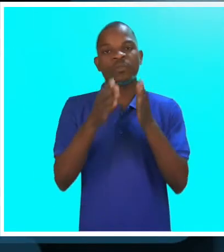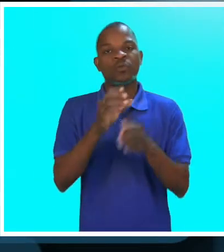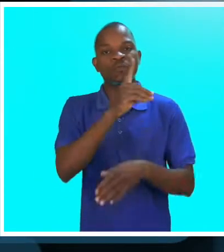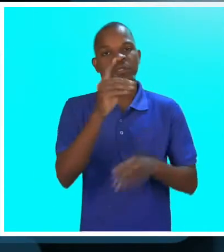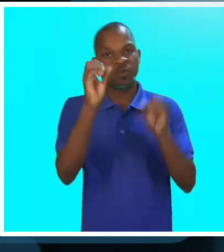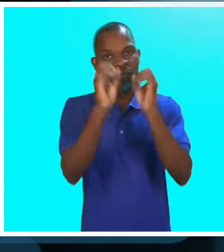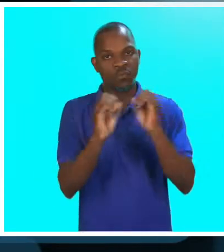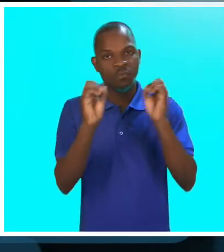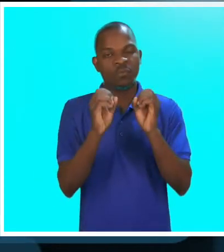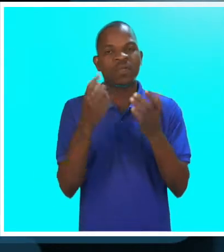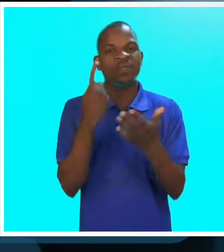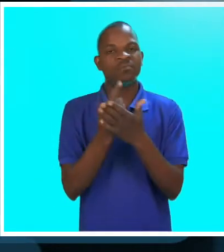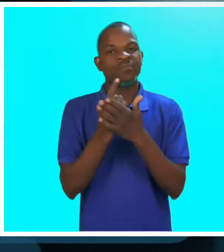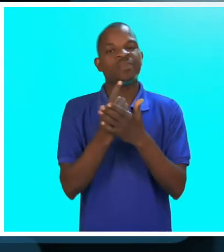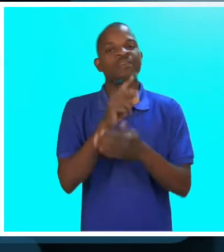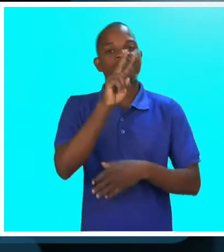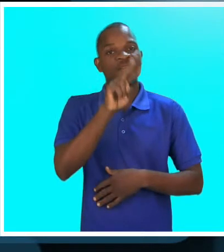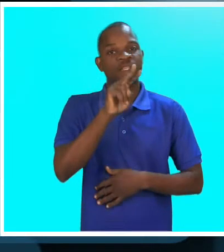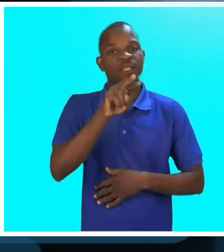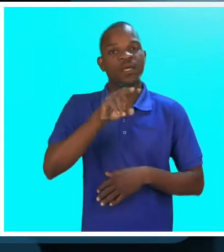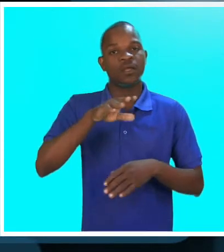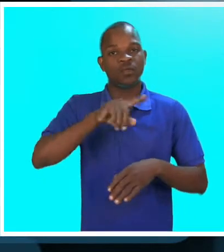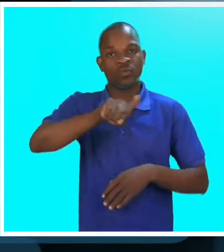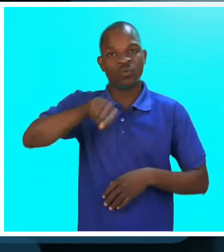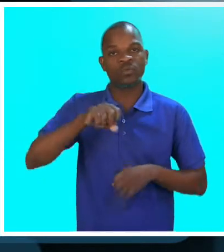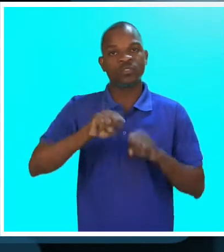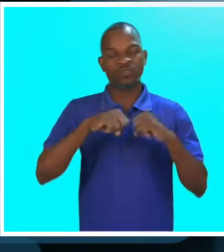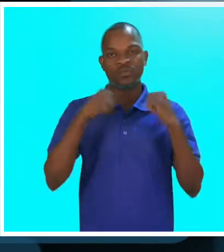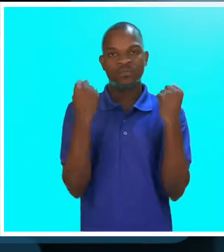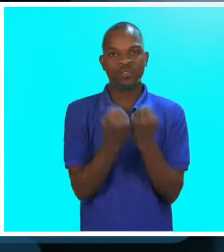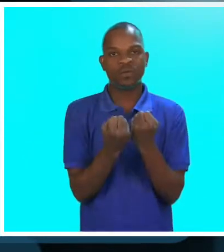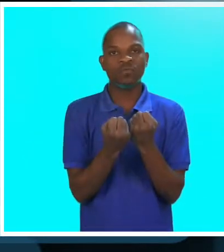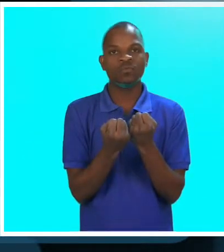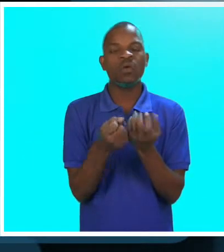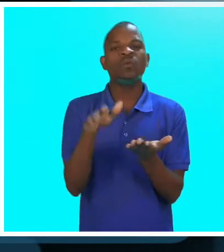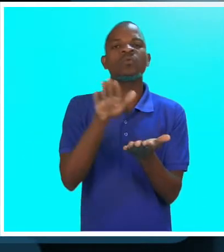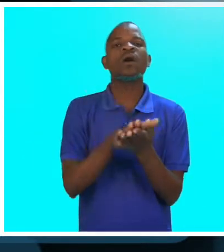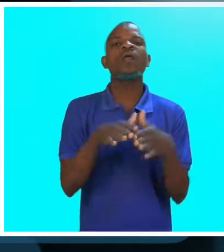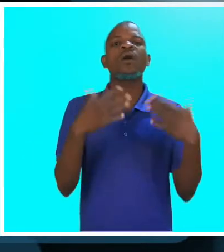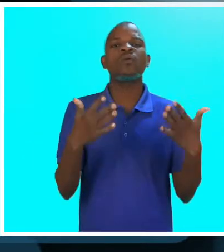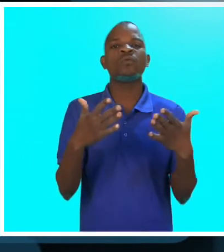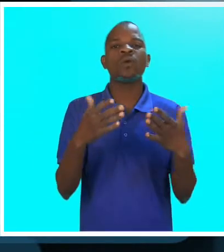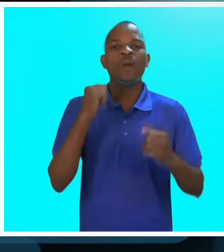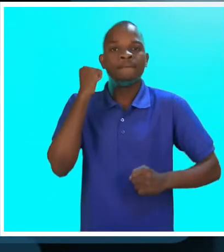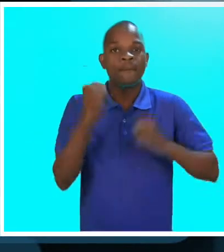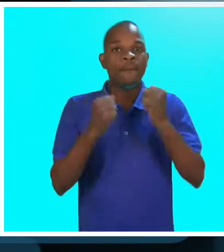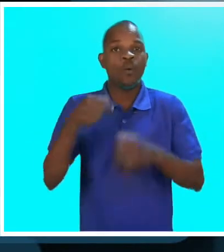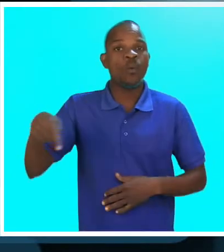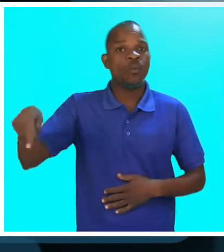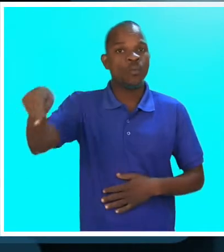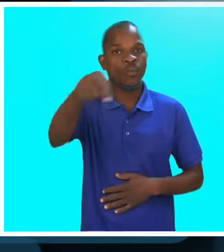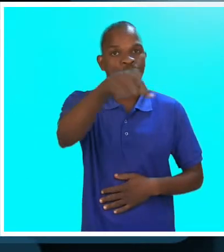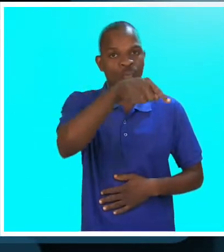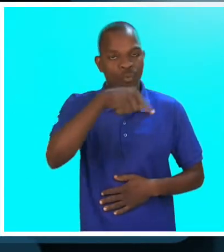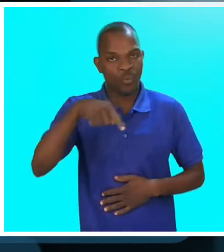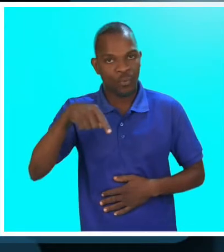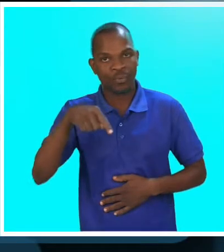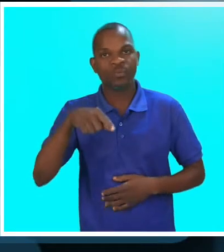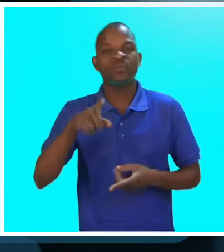ea a visitar as nossas instalações sitas aqui num parque dos continuadores